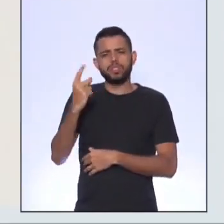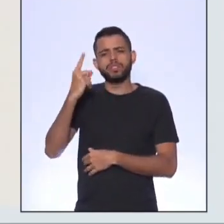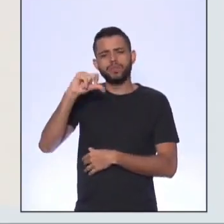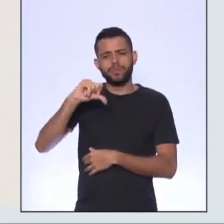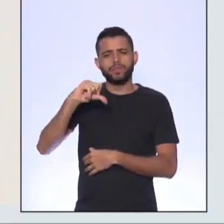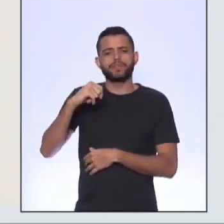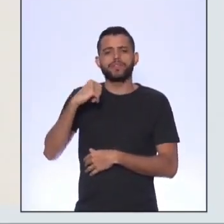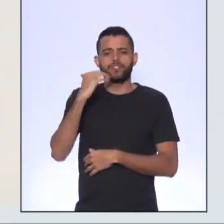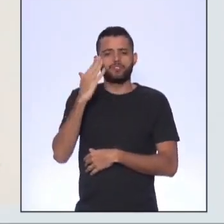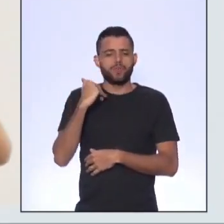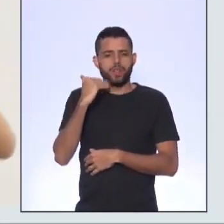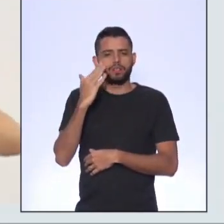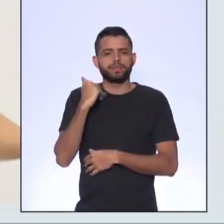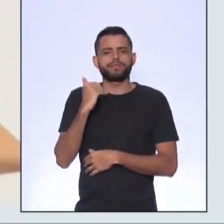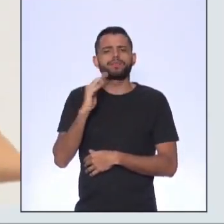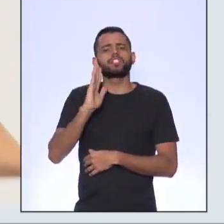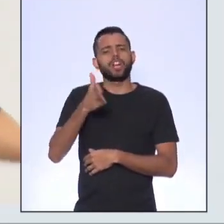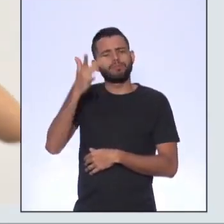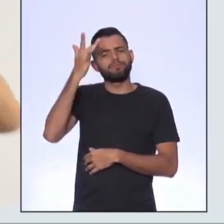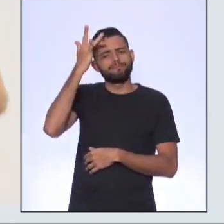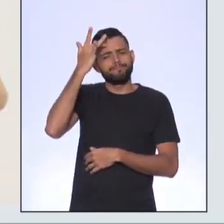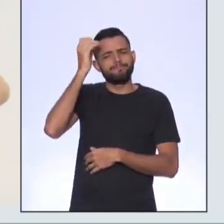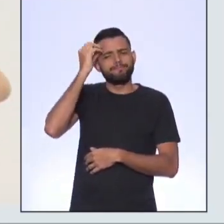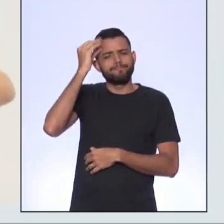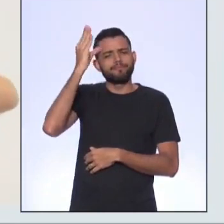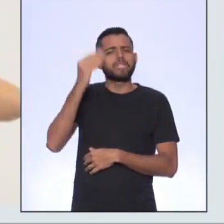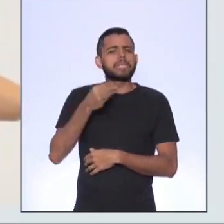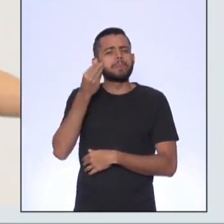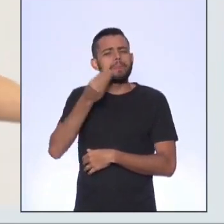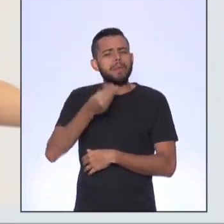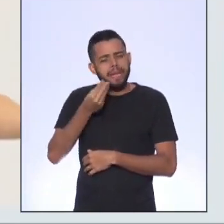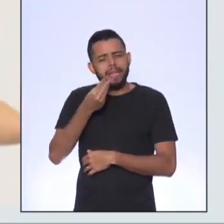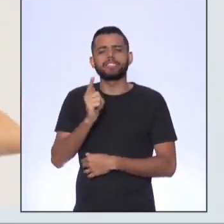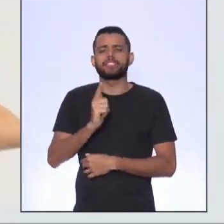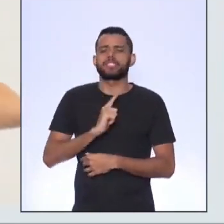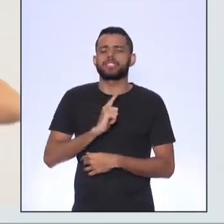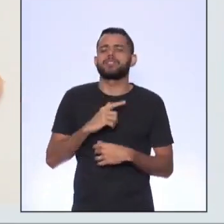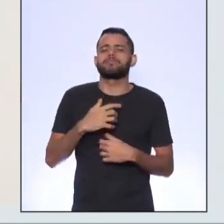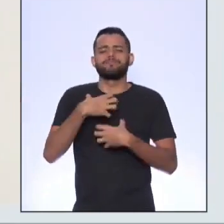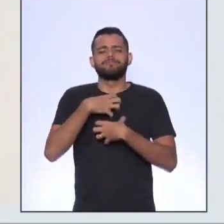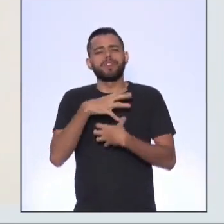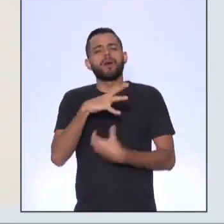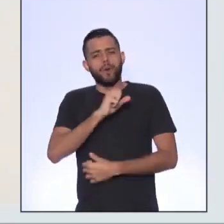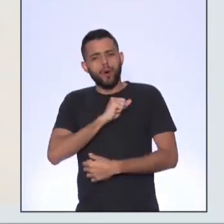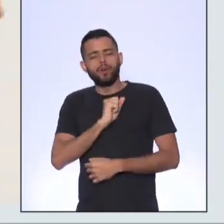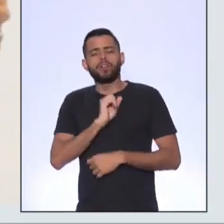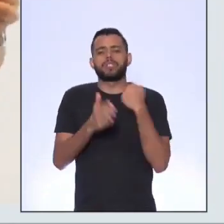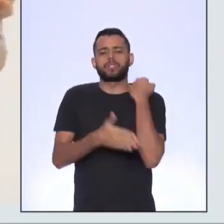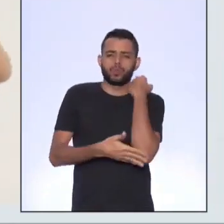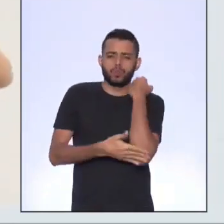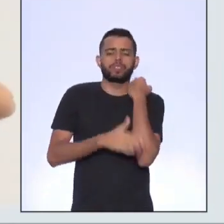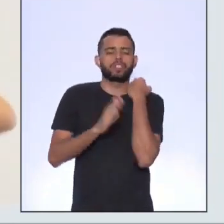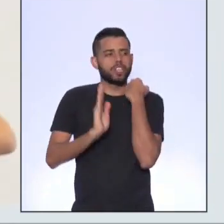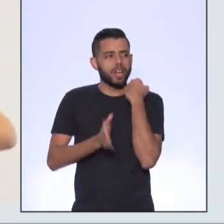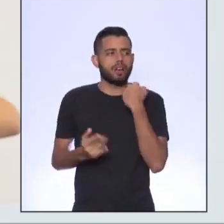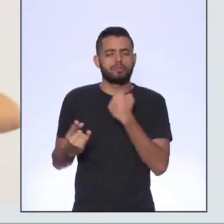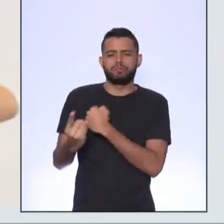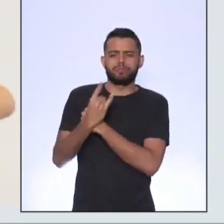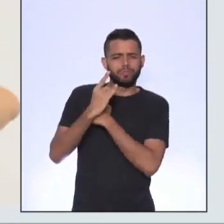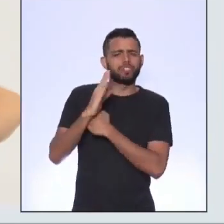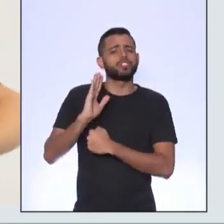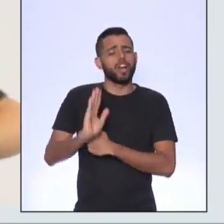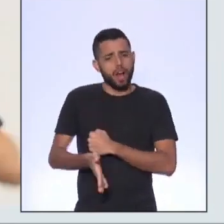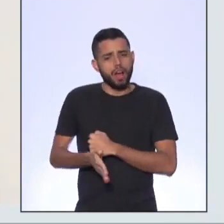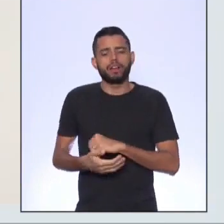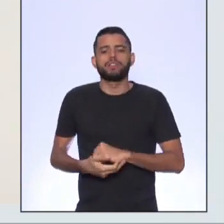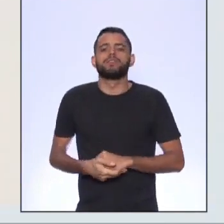fazendo vestibular. Já tinha muito mais experiência, já tinha amado, já tinha sentido ciúmes, talvez já tivesse sofrido traição e tal. Quando